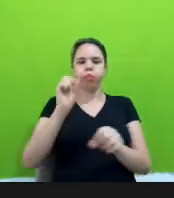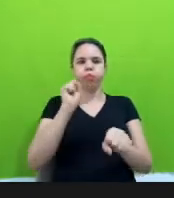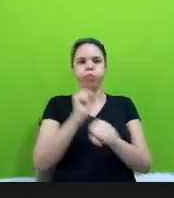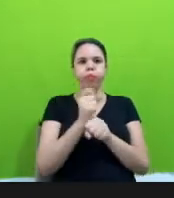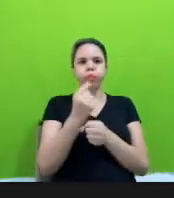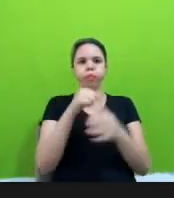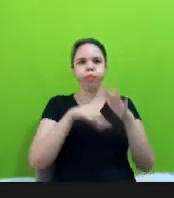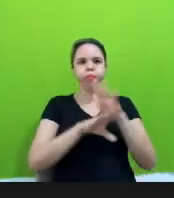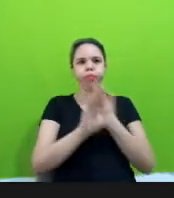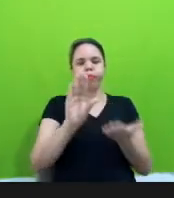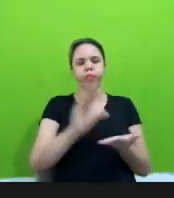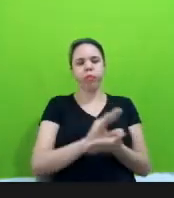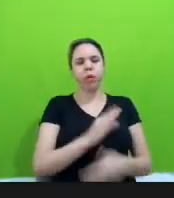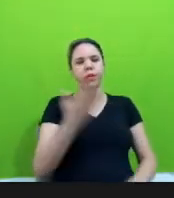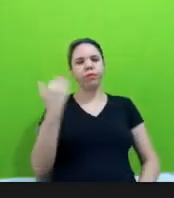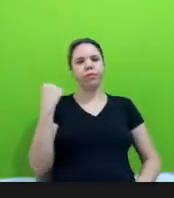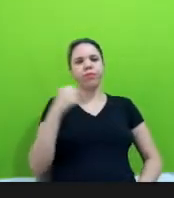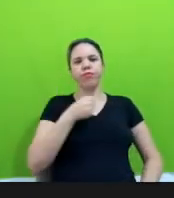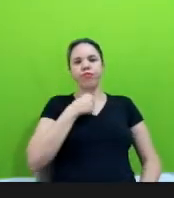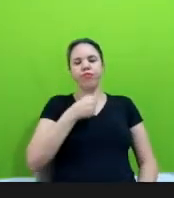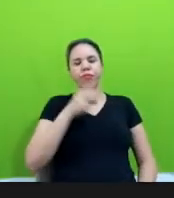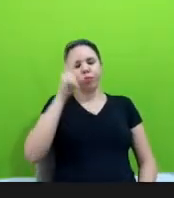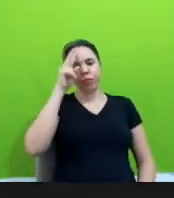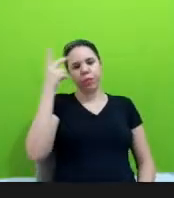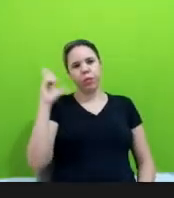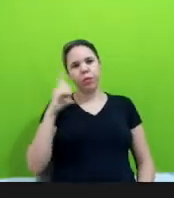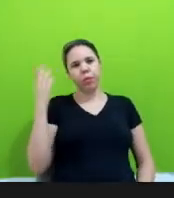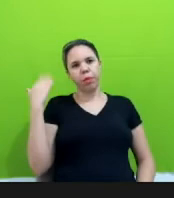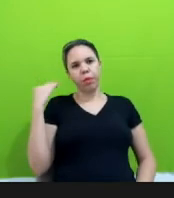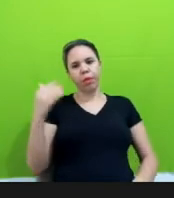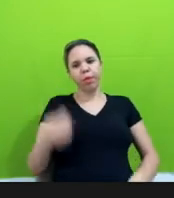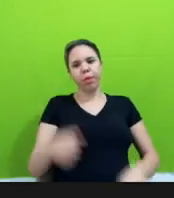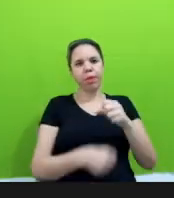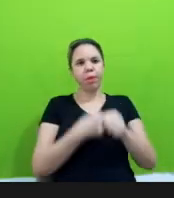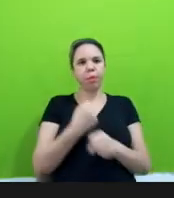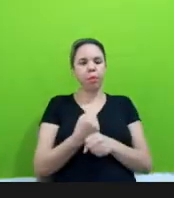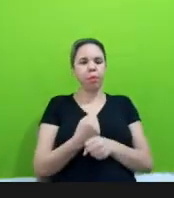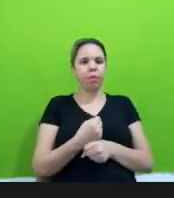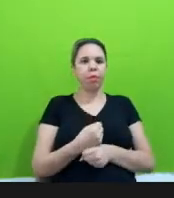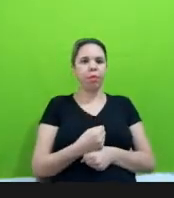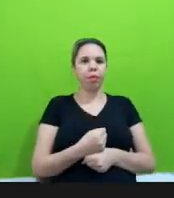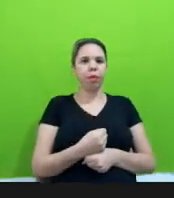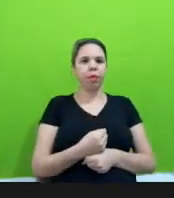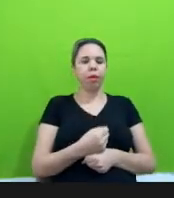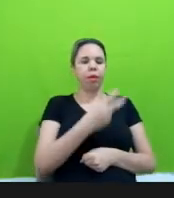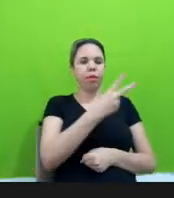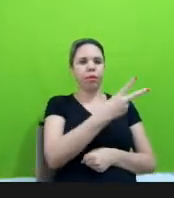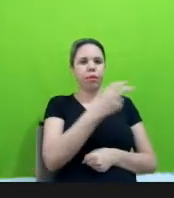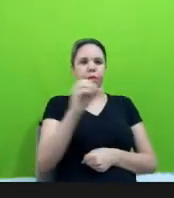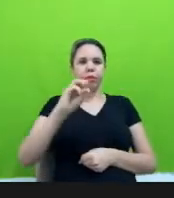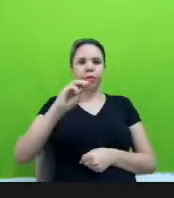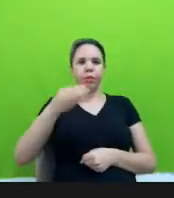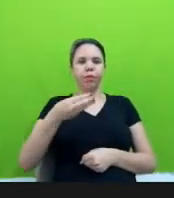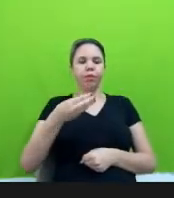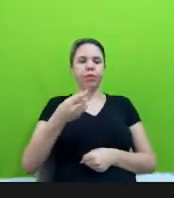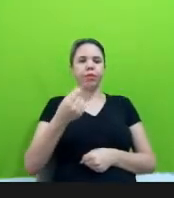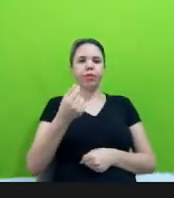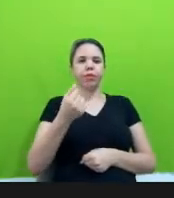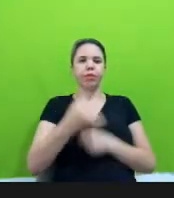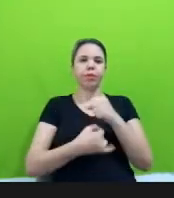de quando foi feita essa reportagem, mas foi do ano passado, tinha lá mais de 200 milhões parados para colocar a internet na escola